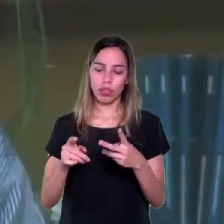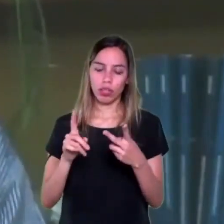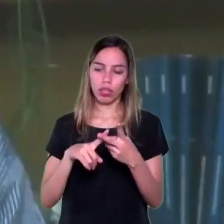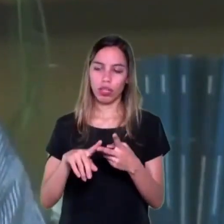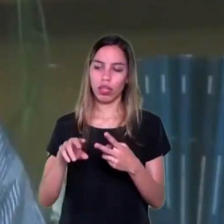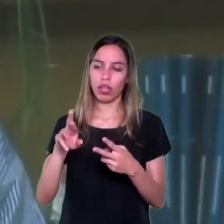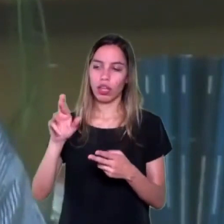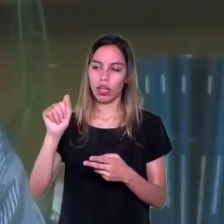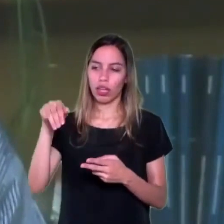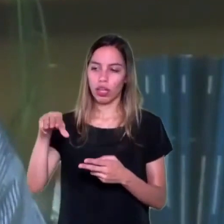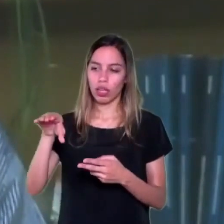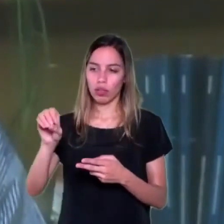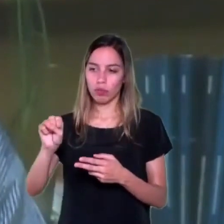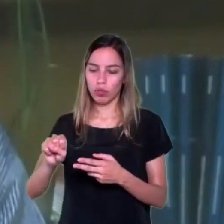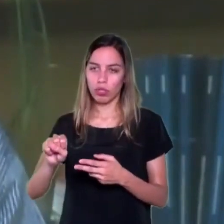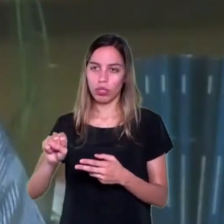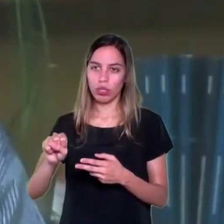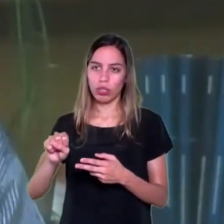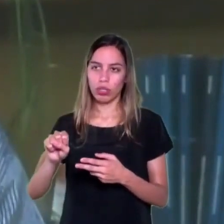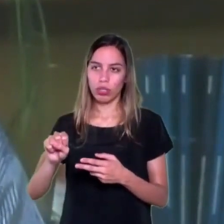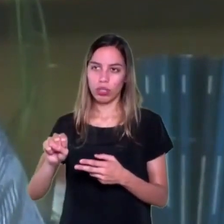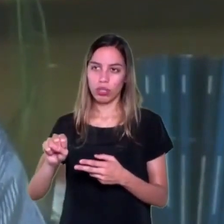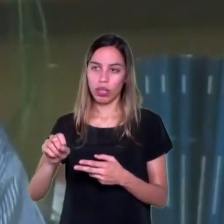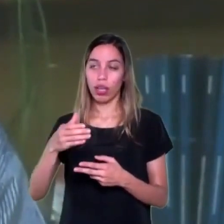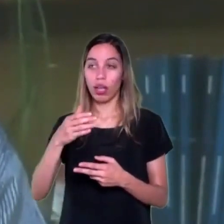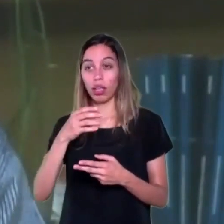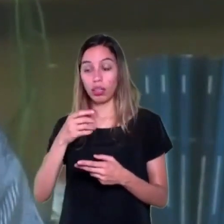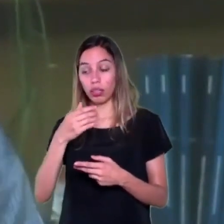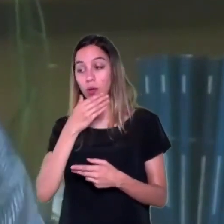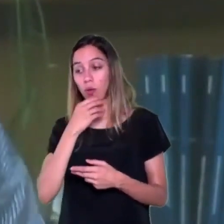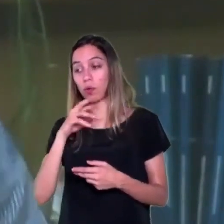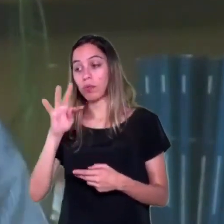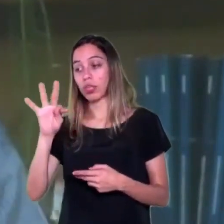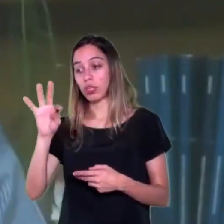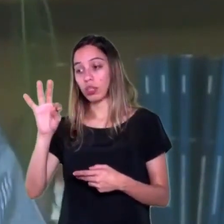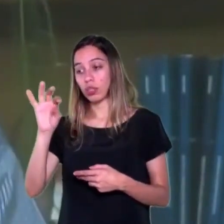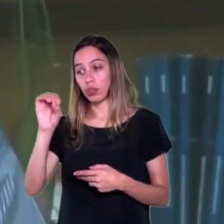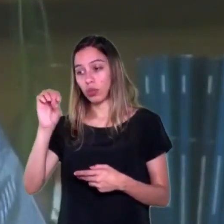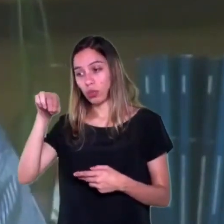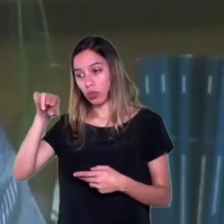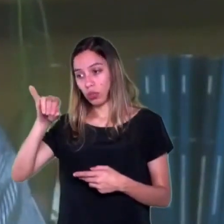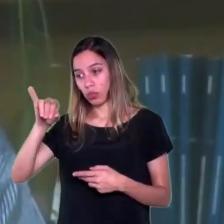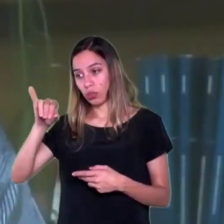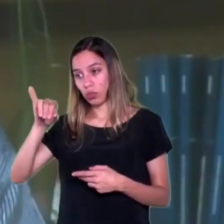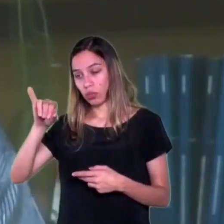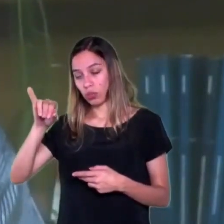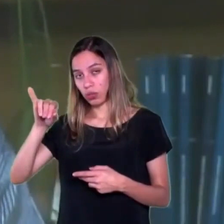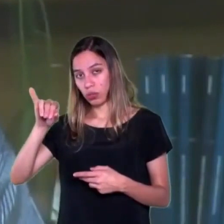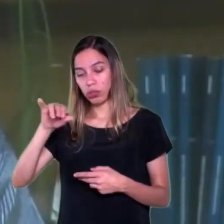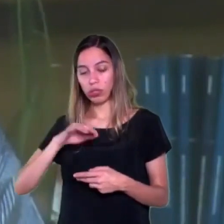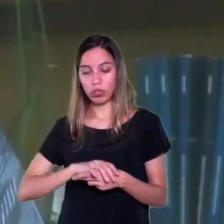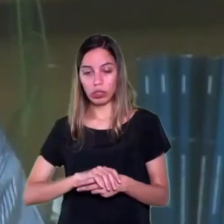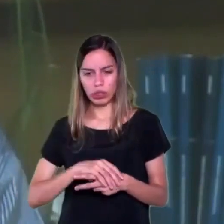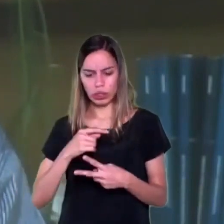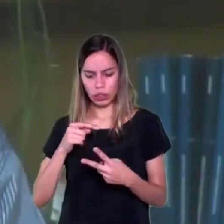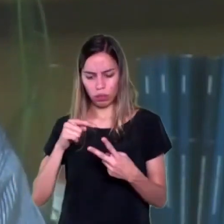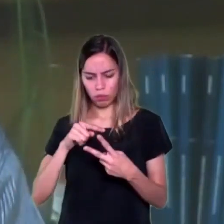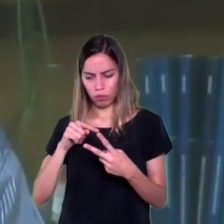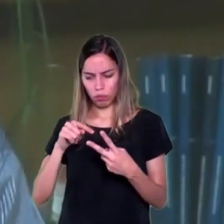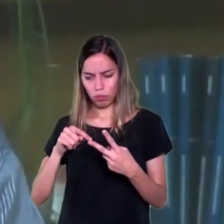Editorial, né, que é do Tony Ramos Gonçalves. Um dos membros da Academia Itaunense de